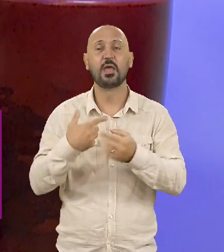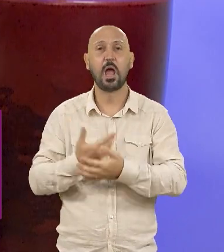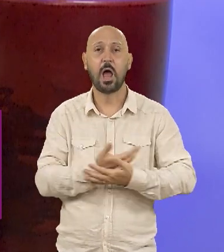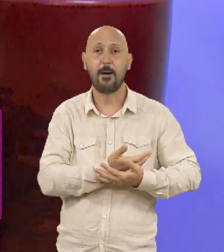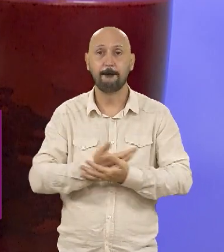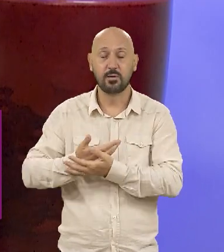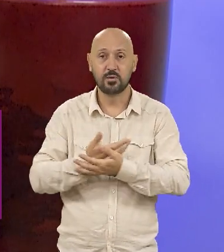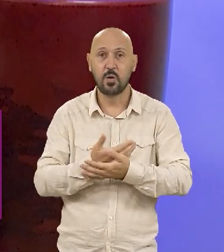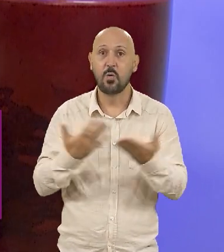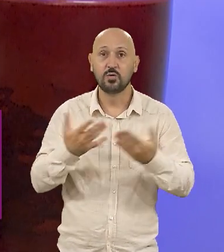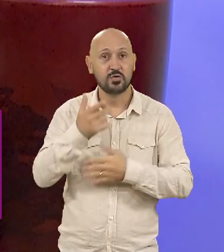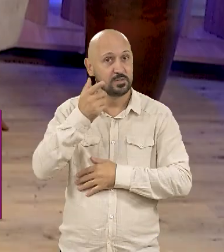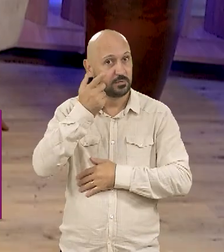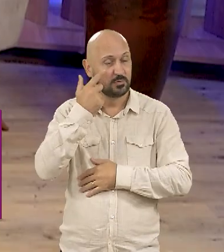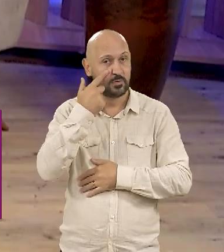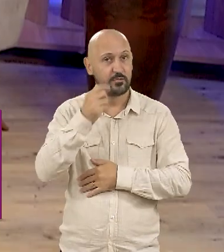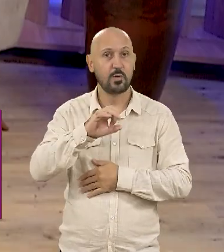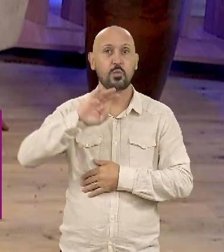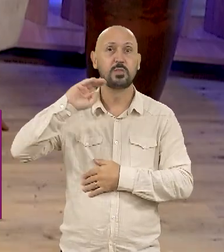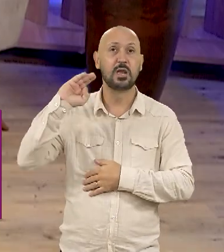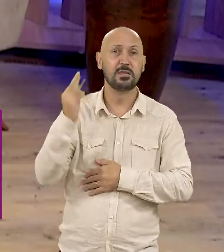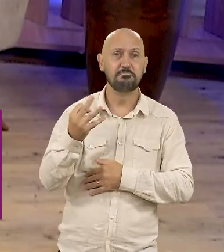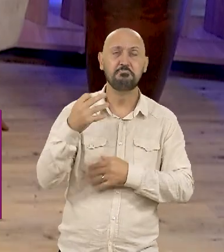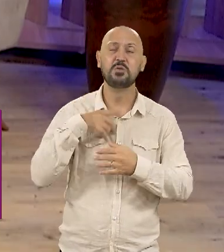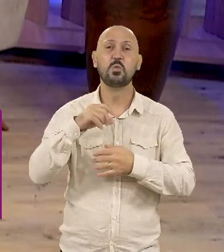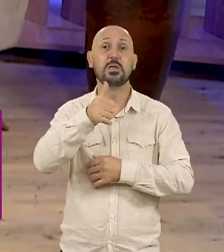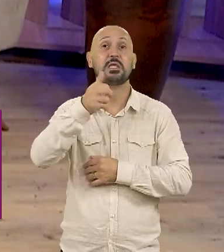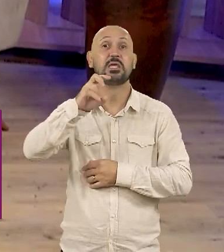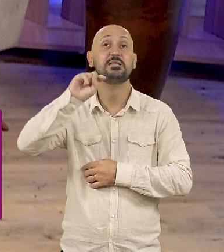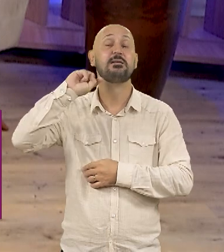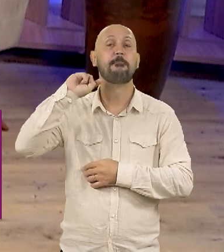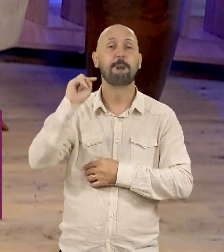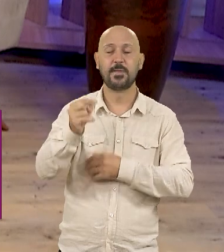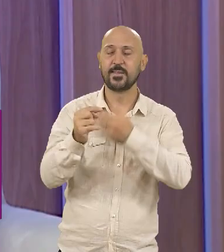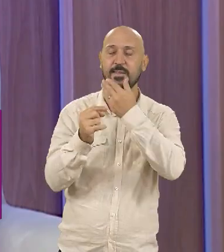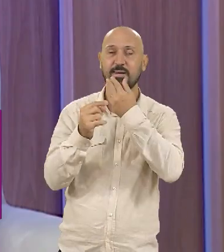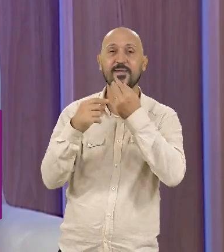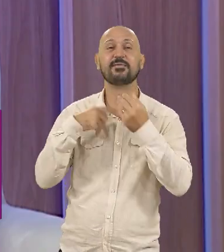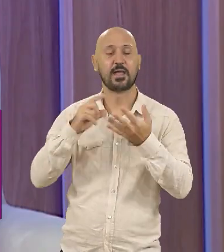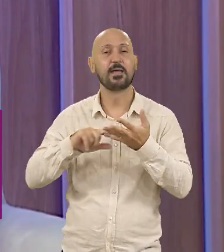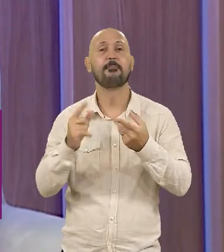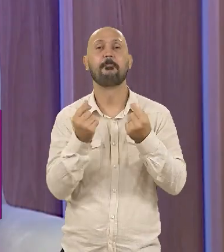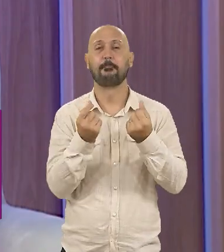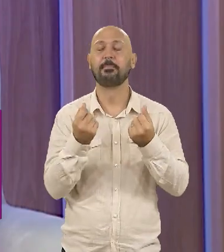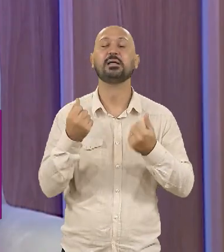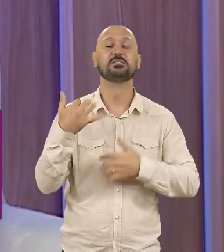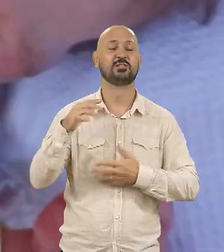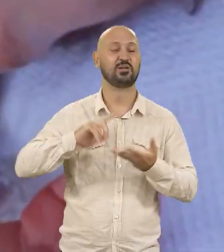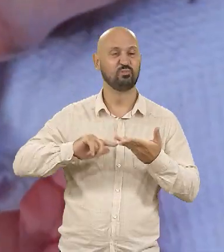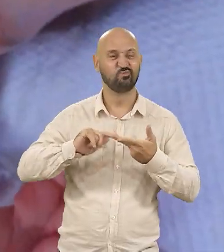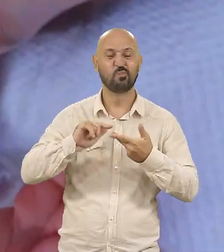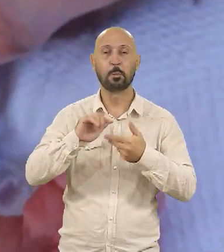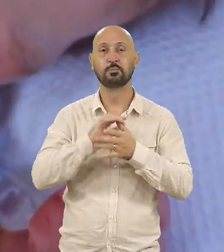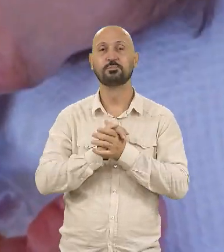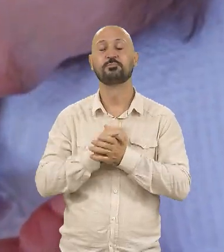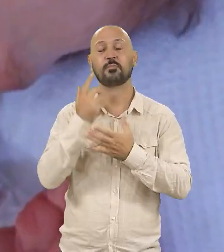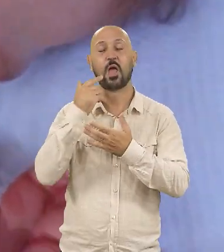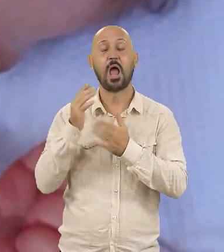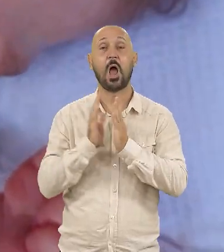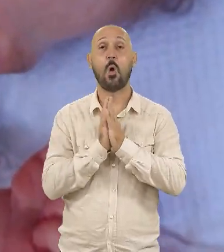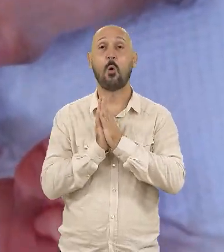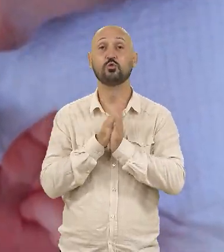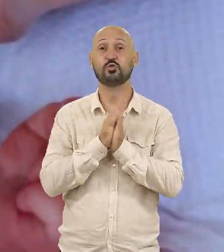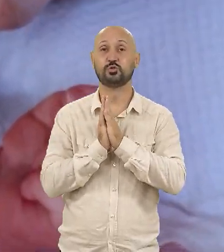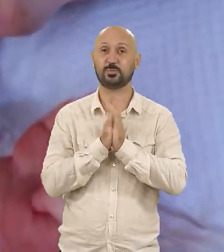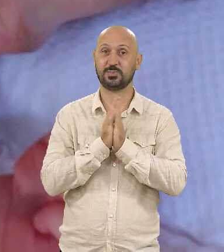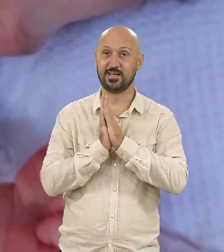boneca, até onde eu vi, vai de 3 mil, sei lá, até 15 mil reais. Tem de tudo quanto é preço, né? Então, os